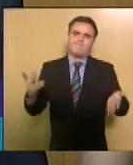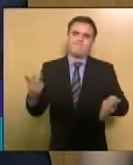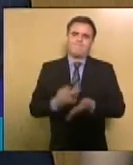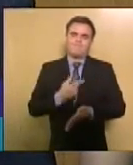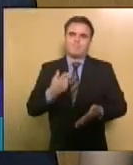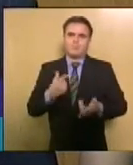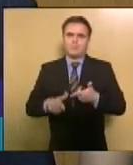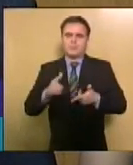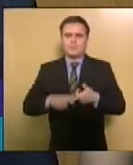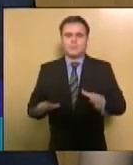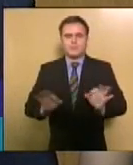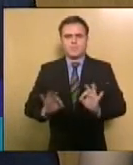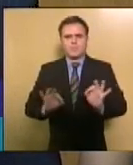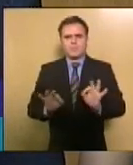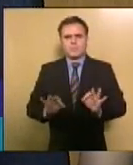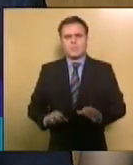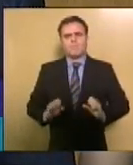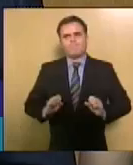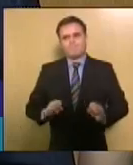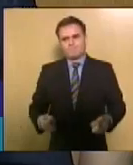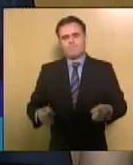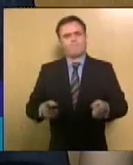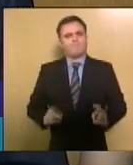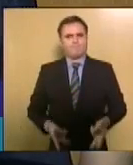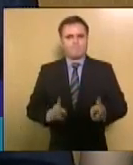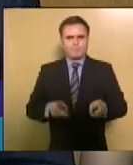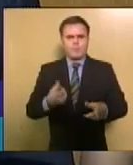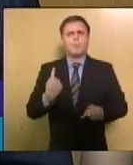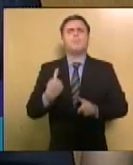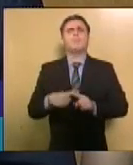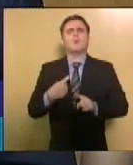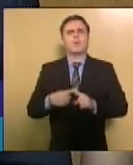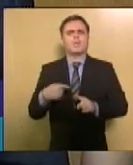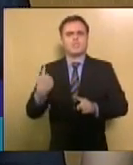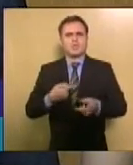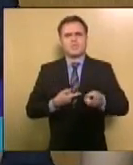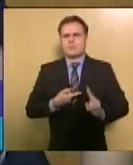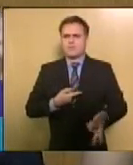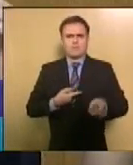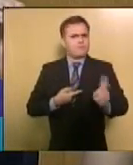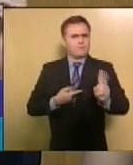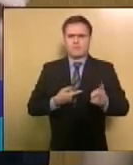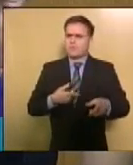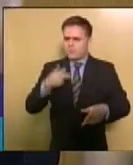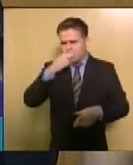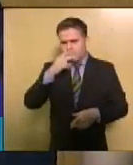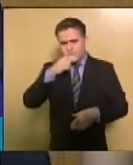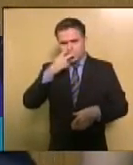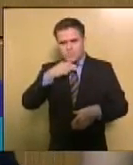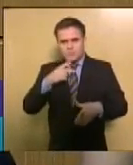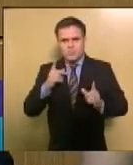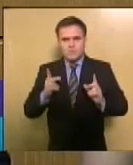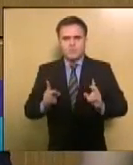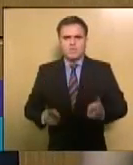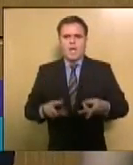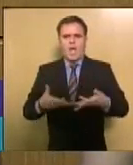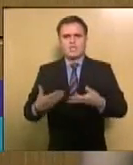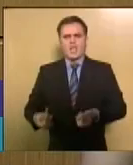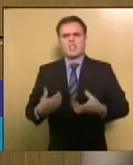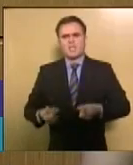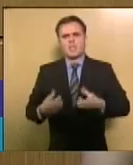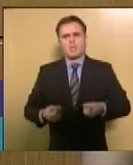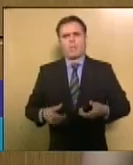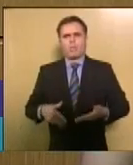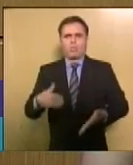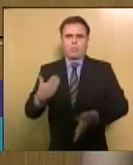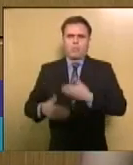nós nos esforçamos muito E por que que a gente continua nessa trajetória ascendente de homicídios desde pelo